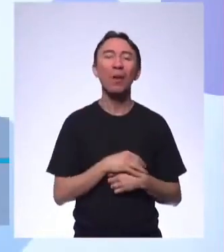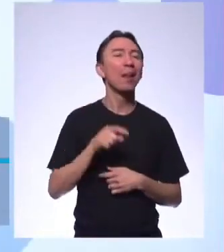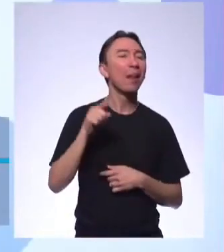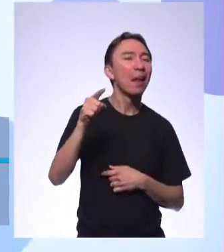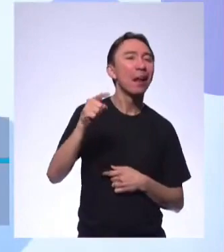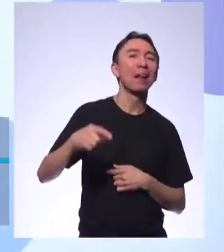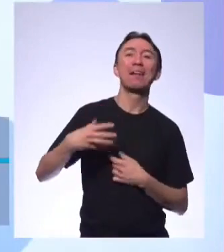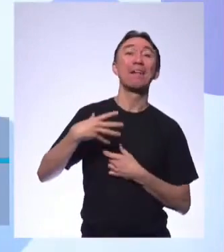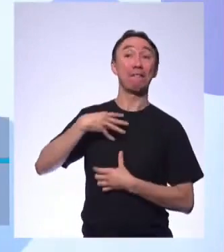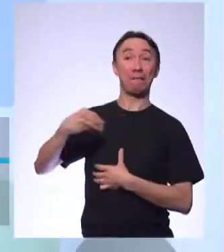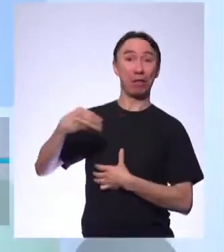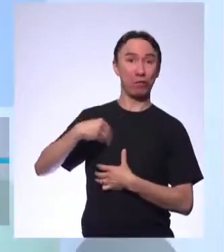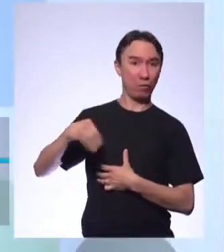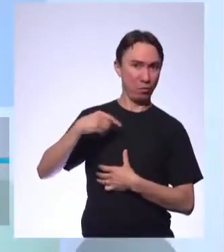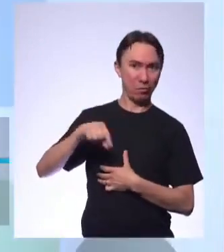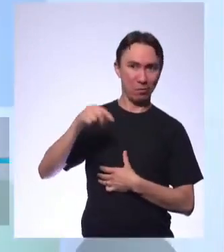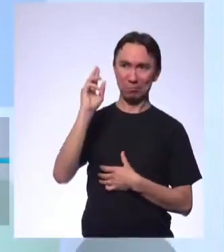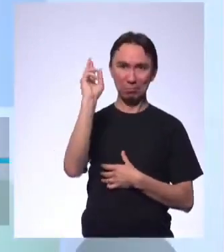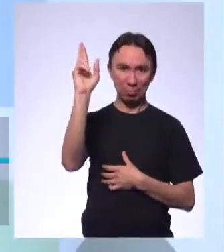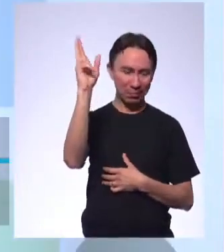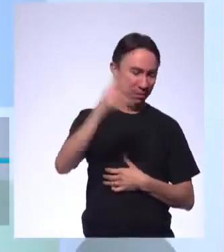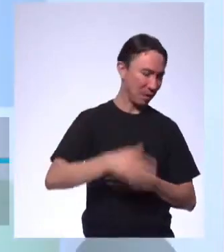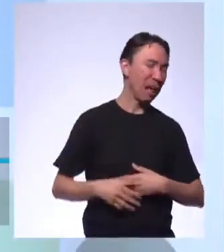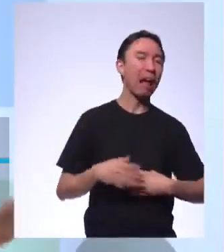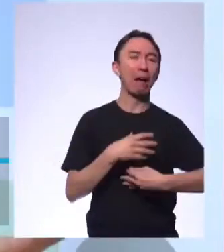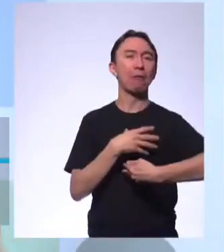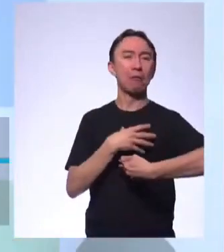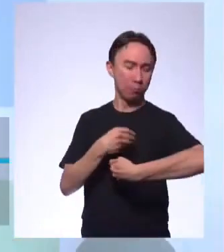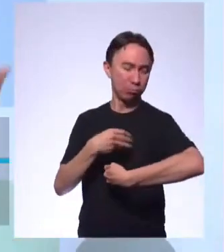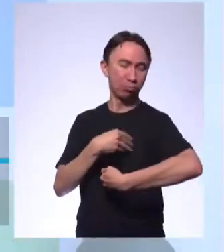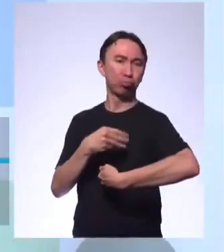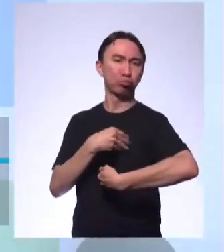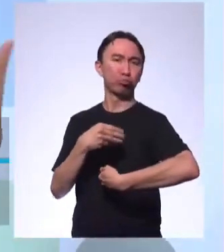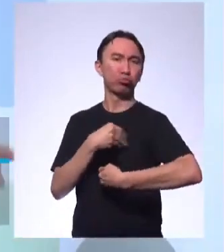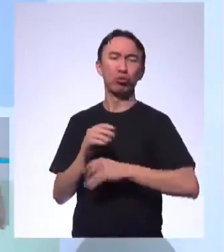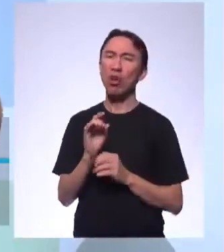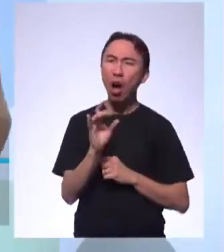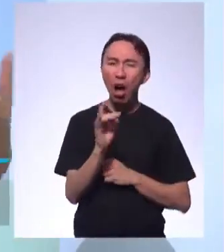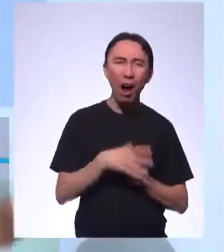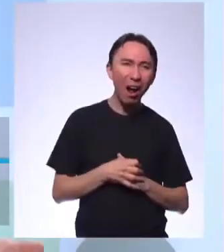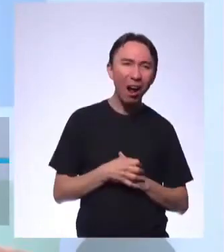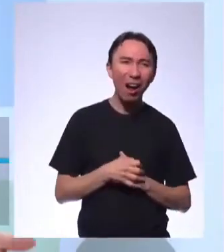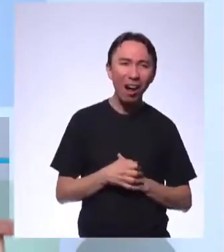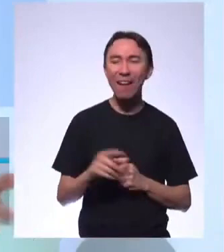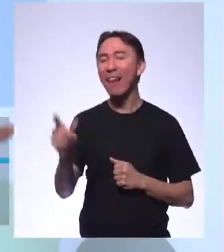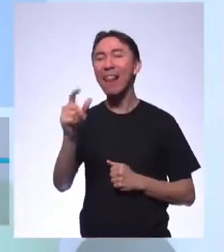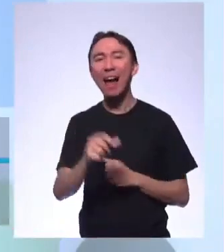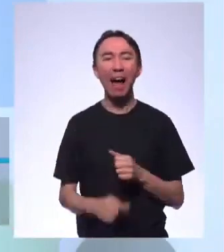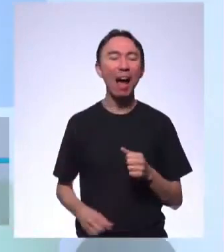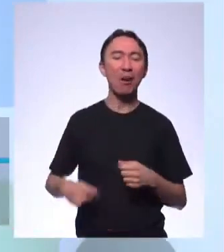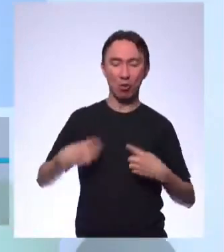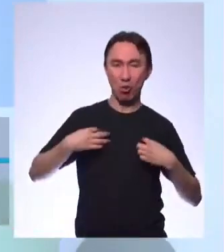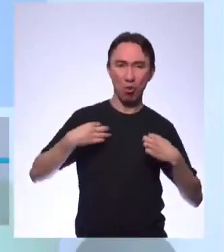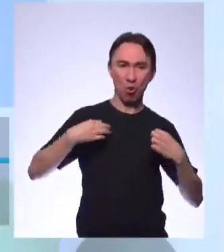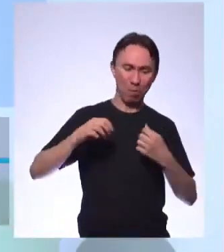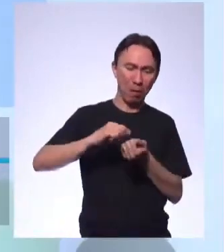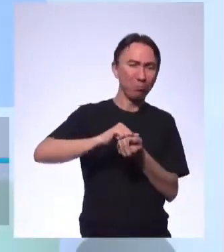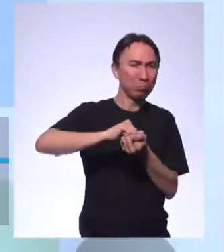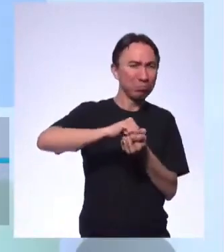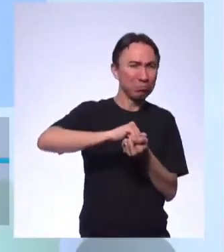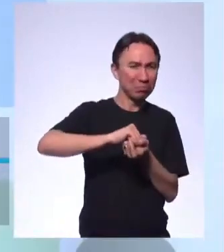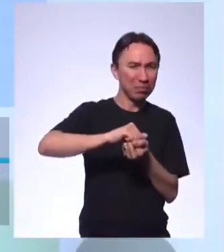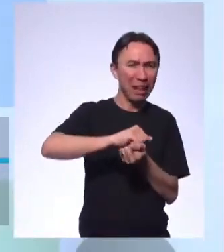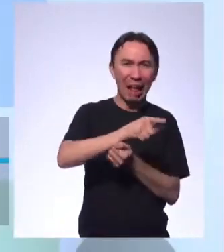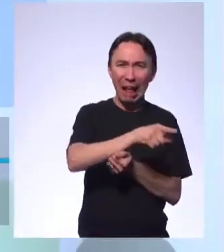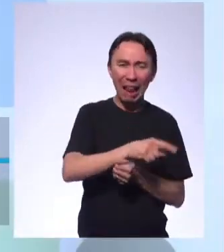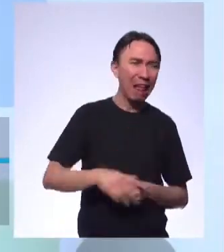né? É, amamentar os filhos do patrão, servir só e serviçal, né? Lavar a roupa dos brancos. Essa mulher, ela não é amada,